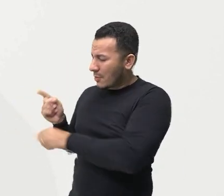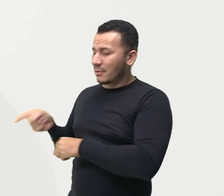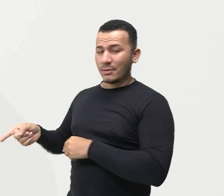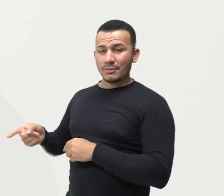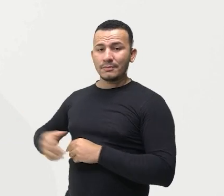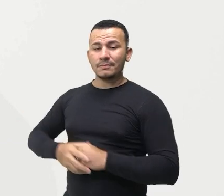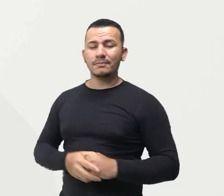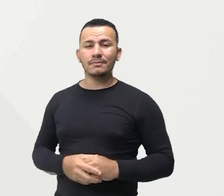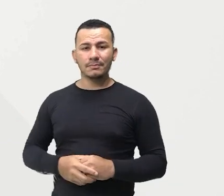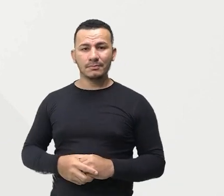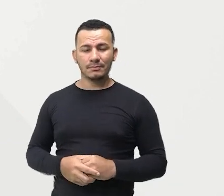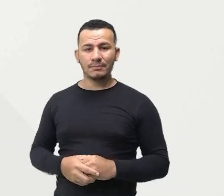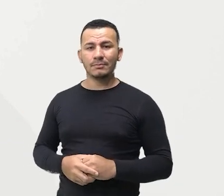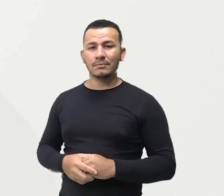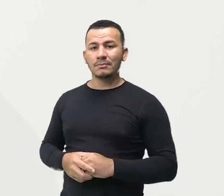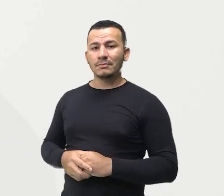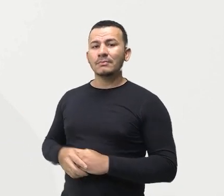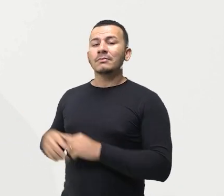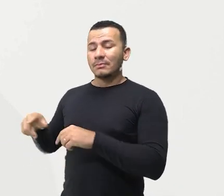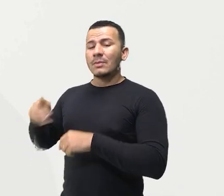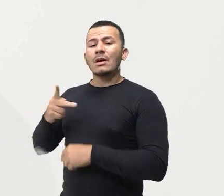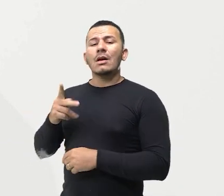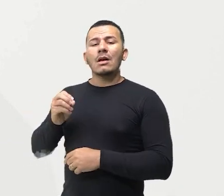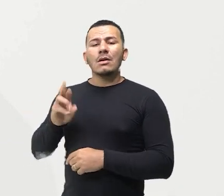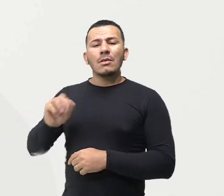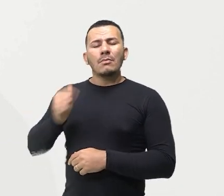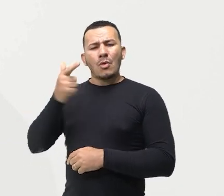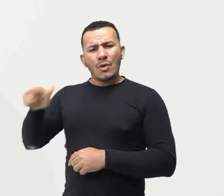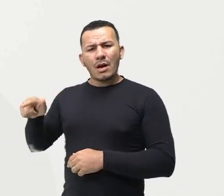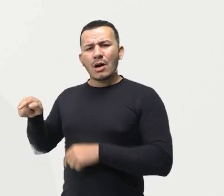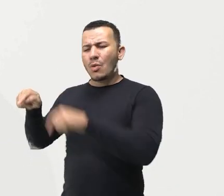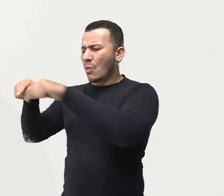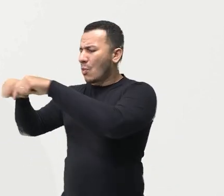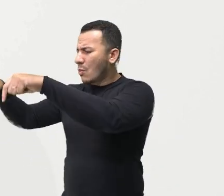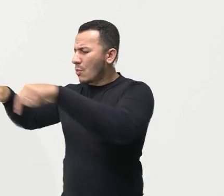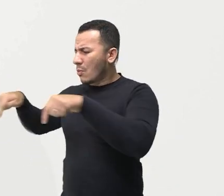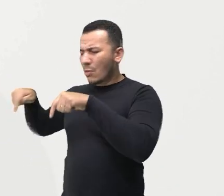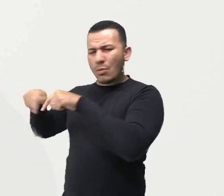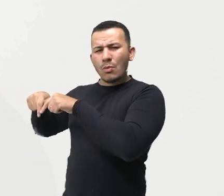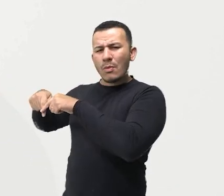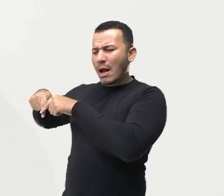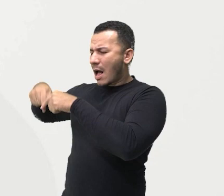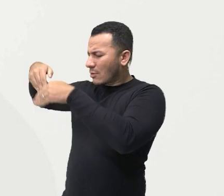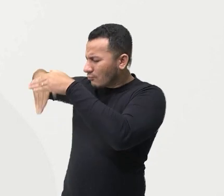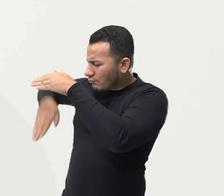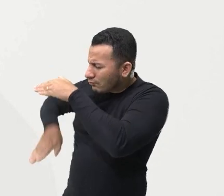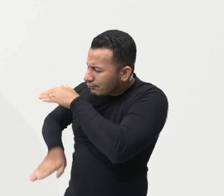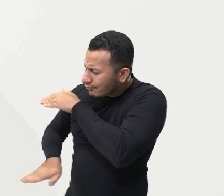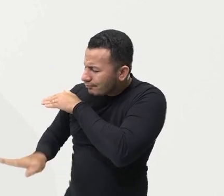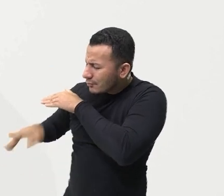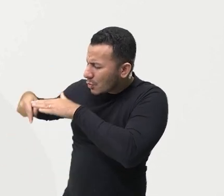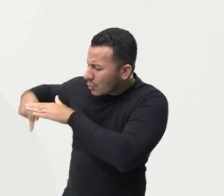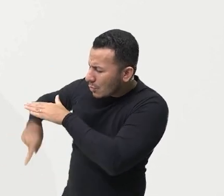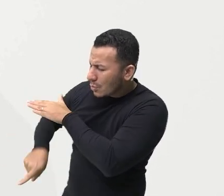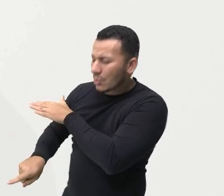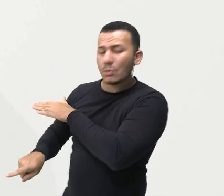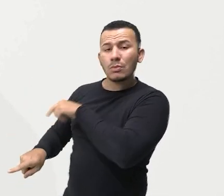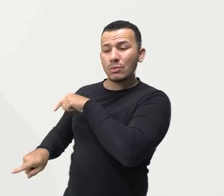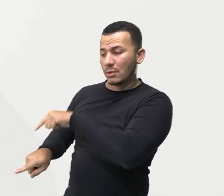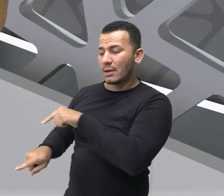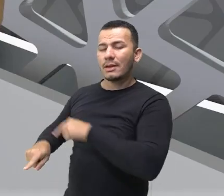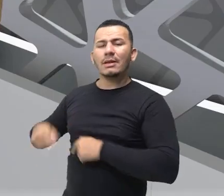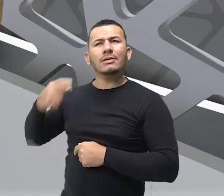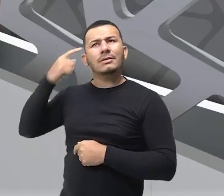observe que ele ainda diz, no porão, certo? Observe que a ideia de no porão, voltando aqui comigo, a